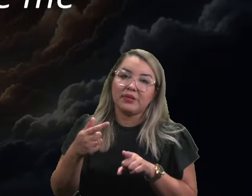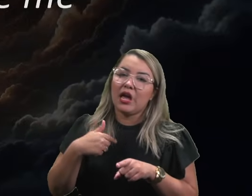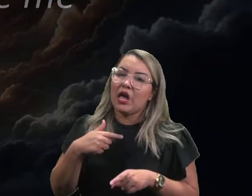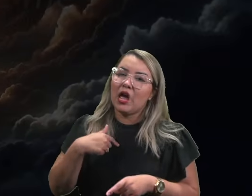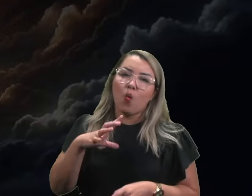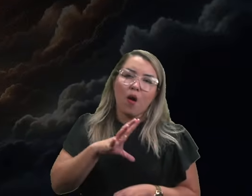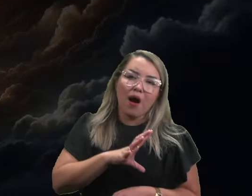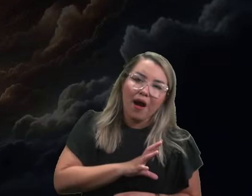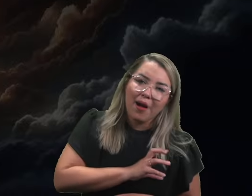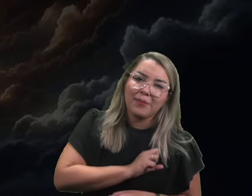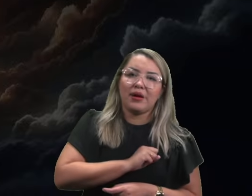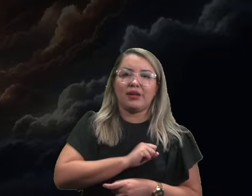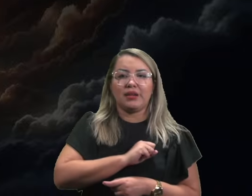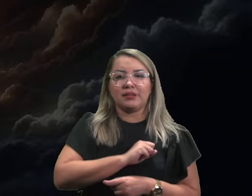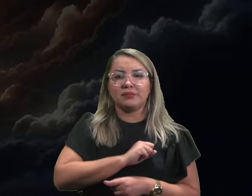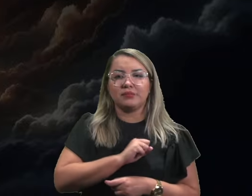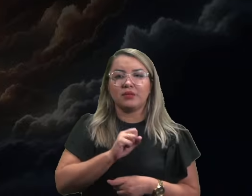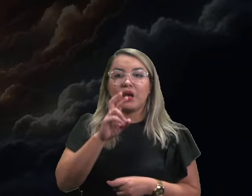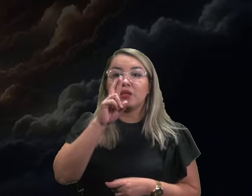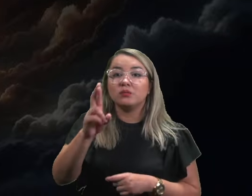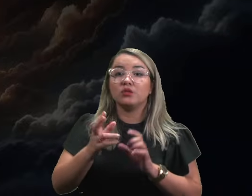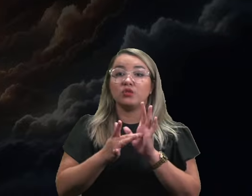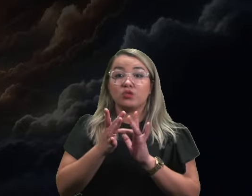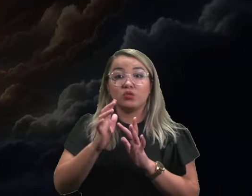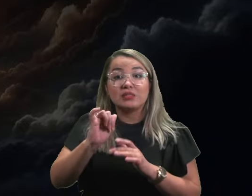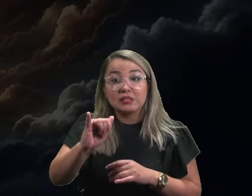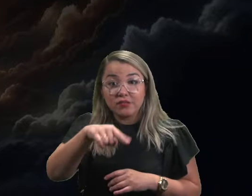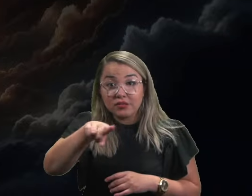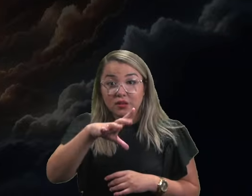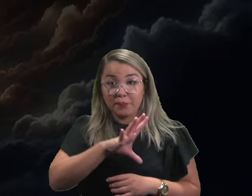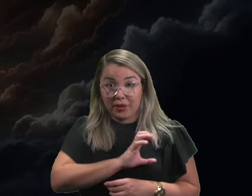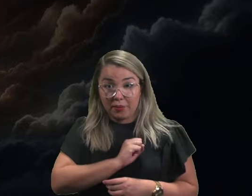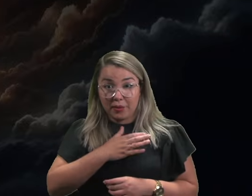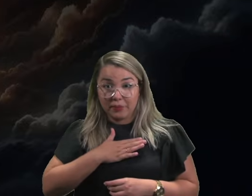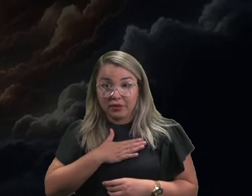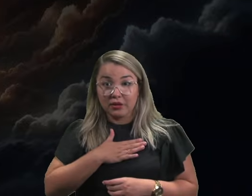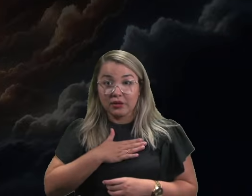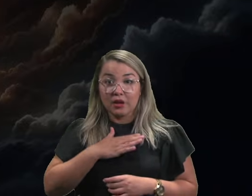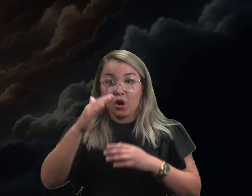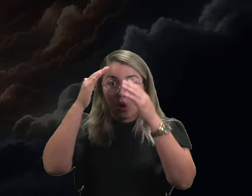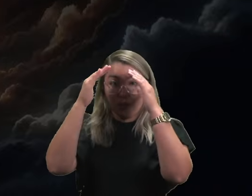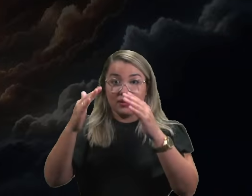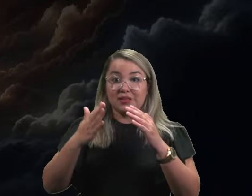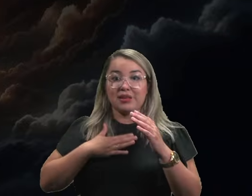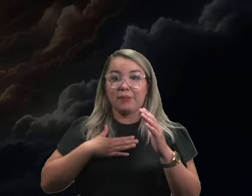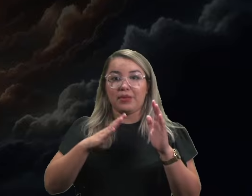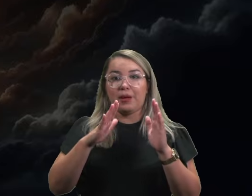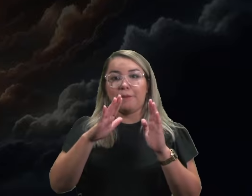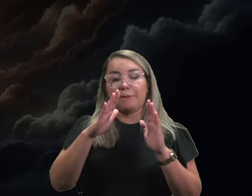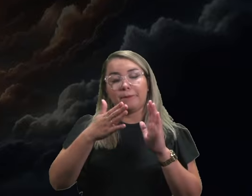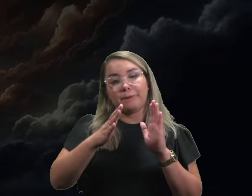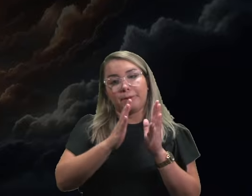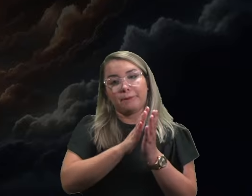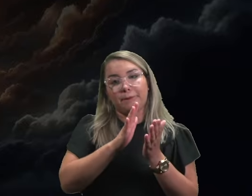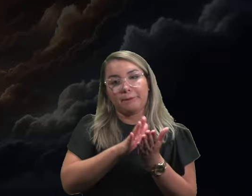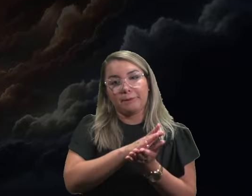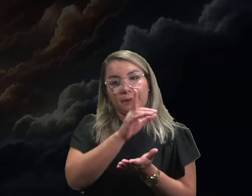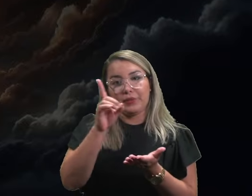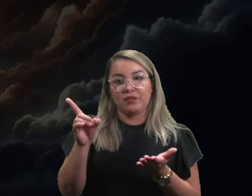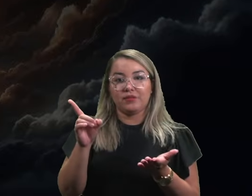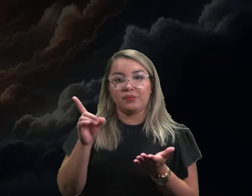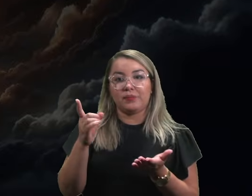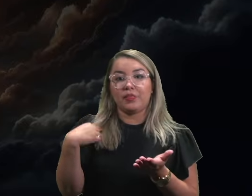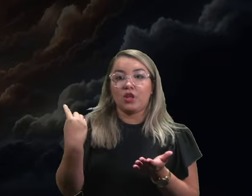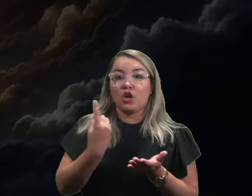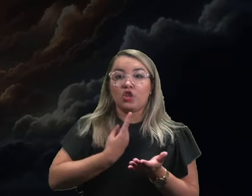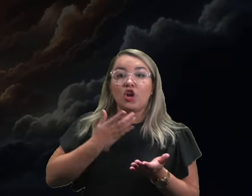a ele. Respondeu Jesus: se alguém me ama, guardará a minha palavra, e o Pai o amará, e viremos para